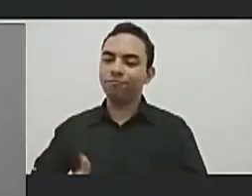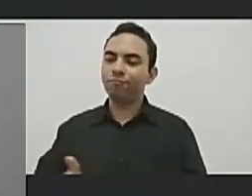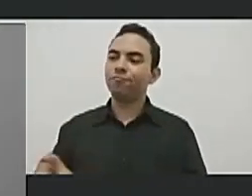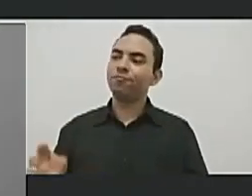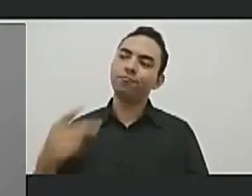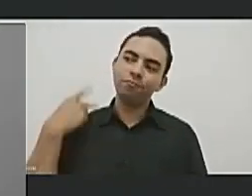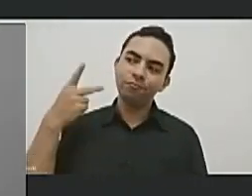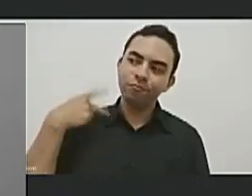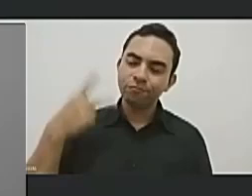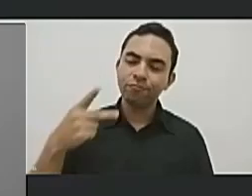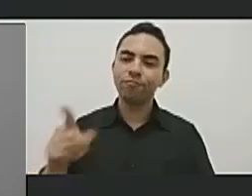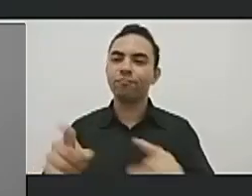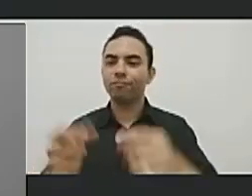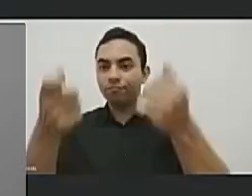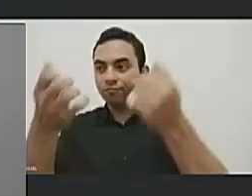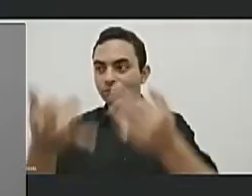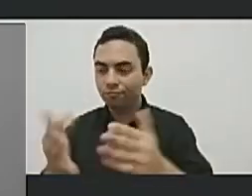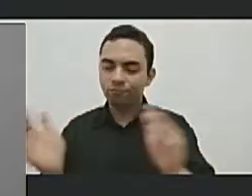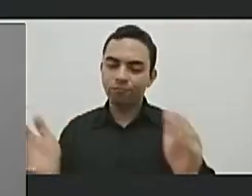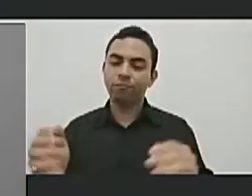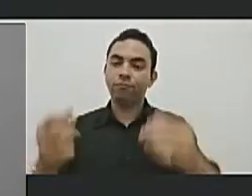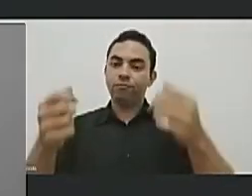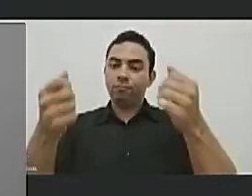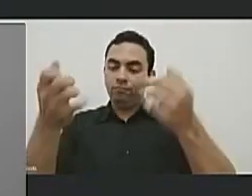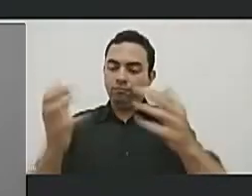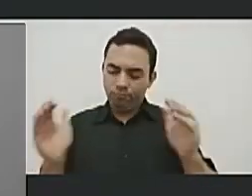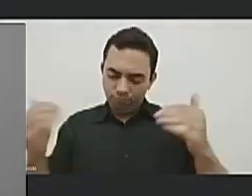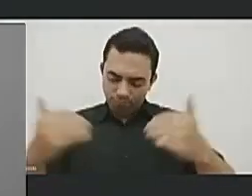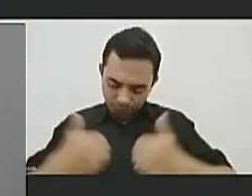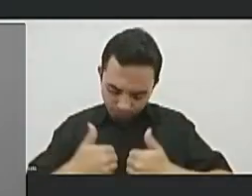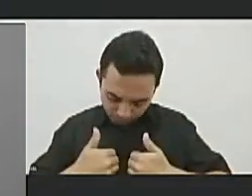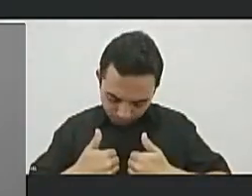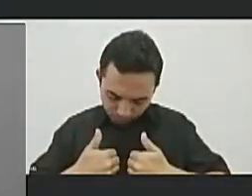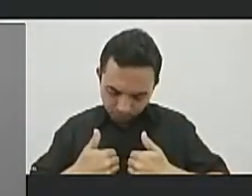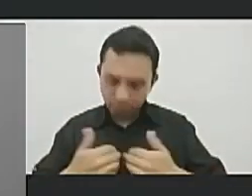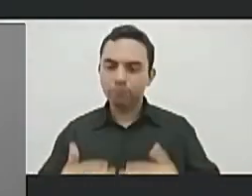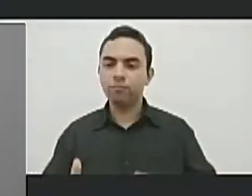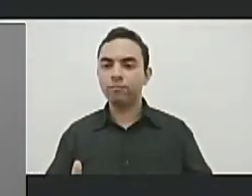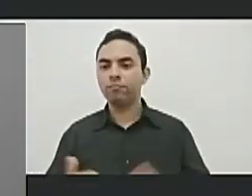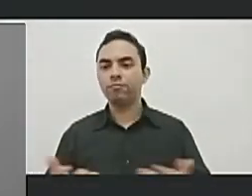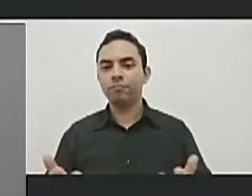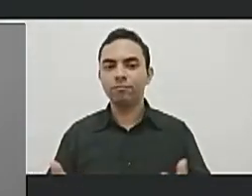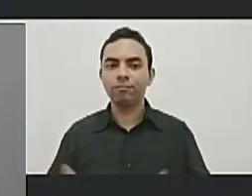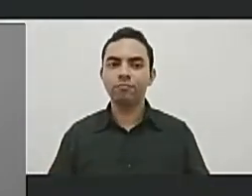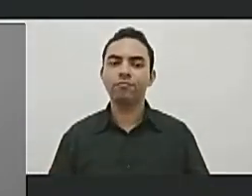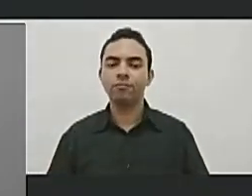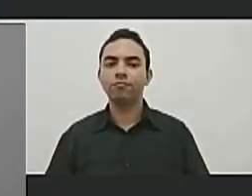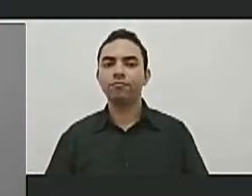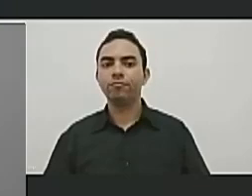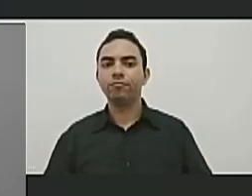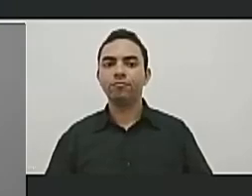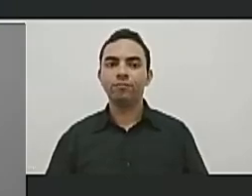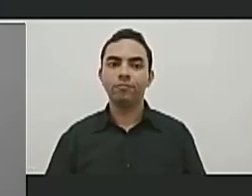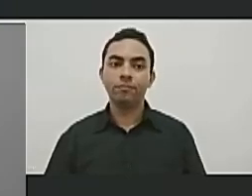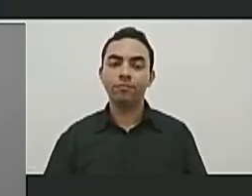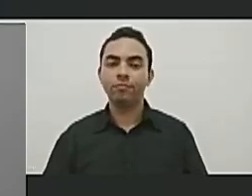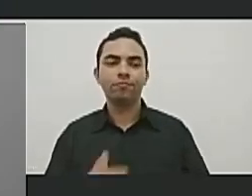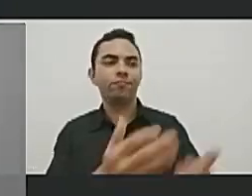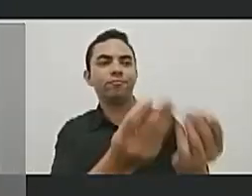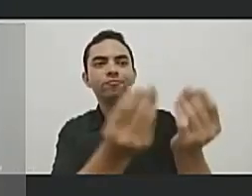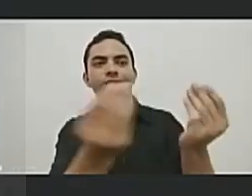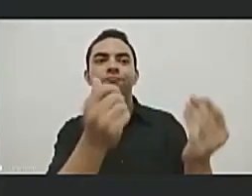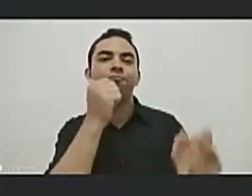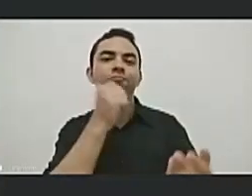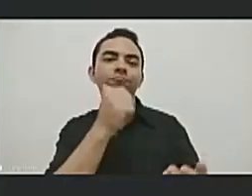família autism sem Barreiras que está me acompanhando que nunca me deixa na mão né as minhas mães guerreiras que estão